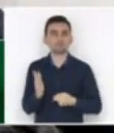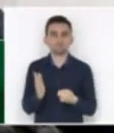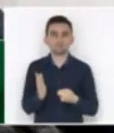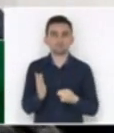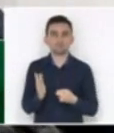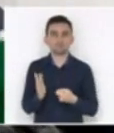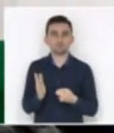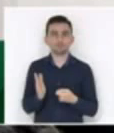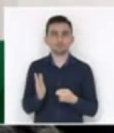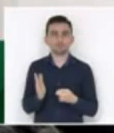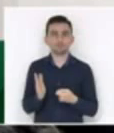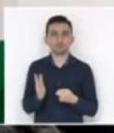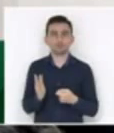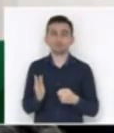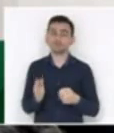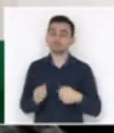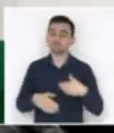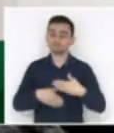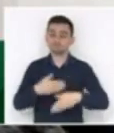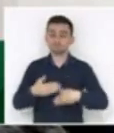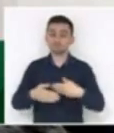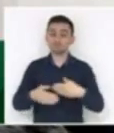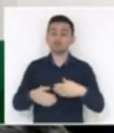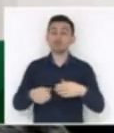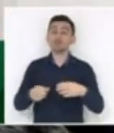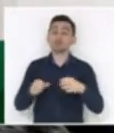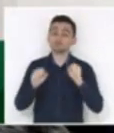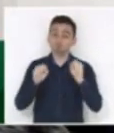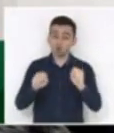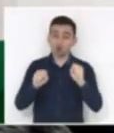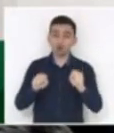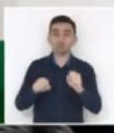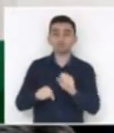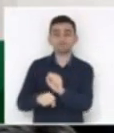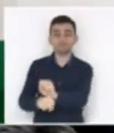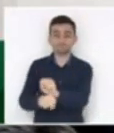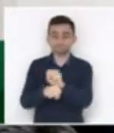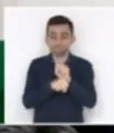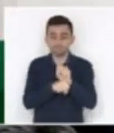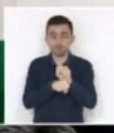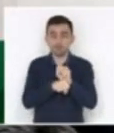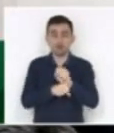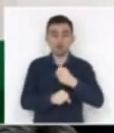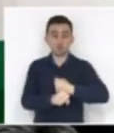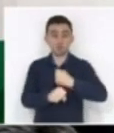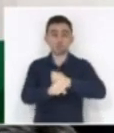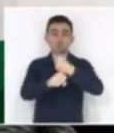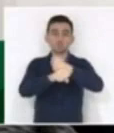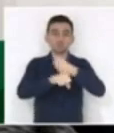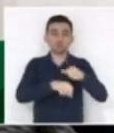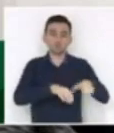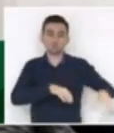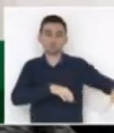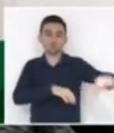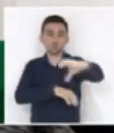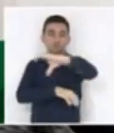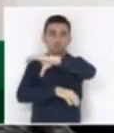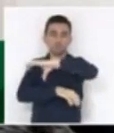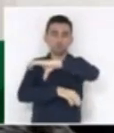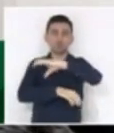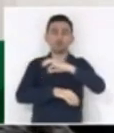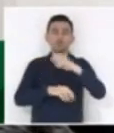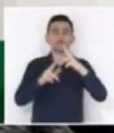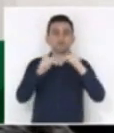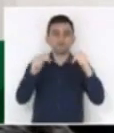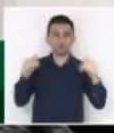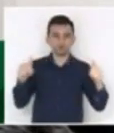sobre uma possível paralisação das obras do contorno viário da Grande Florianópolis. A Comissão de Transportes e